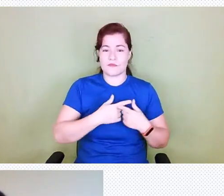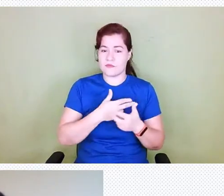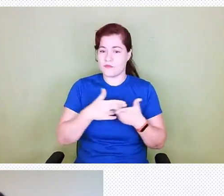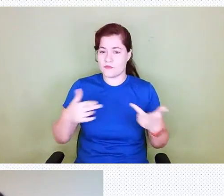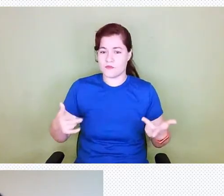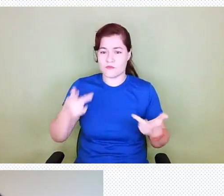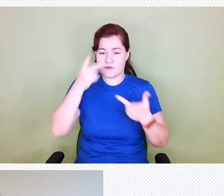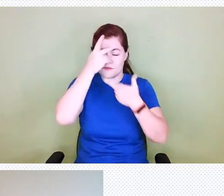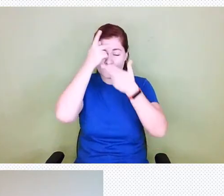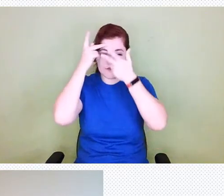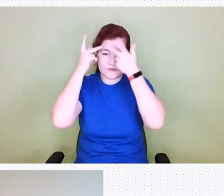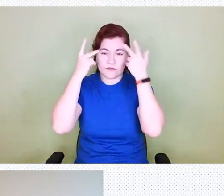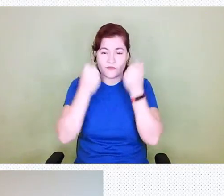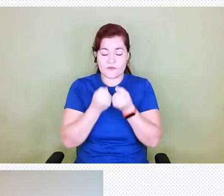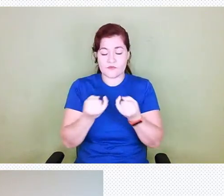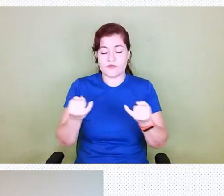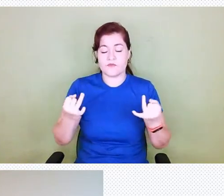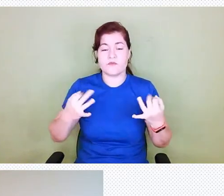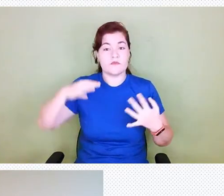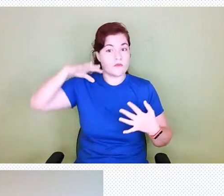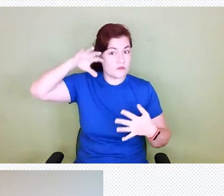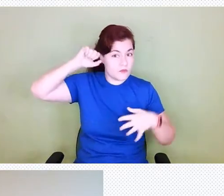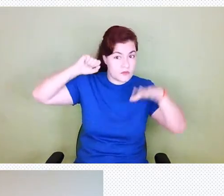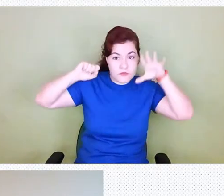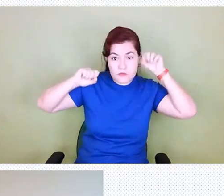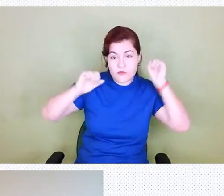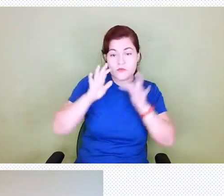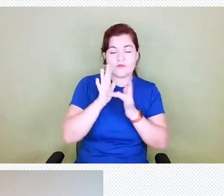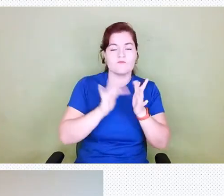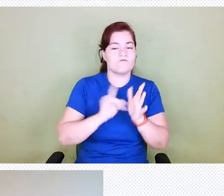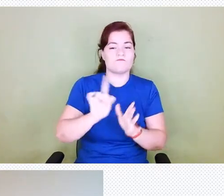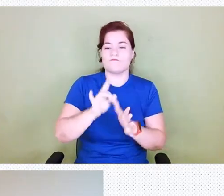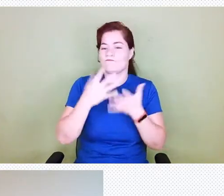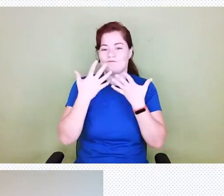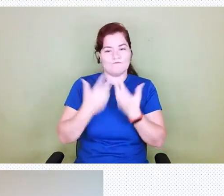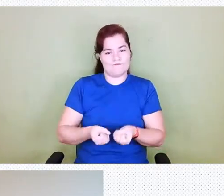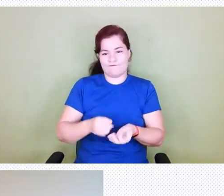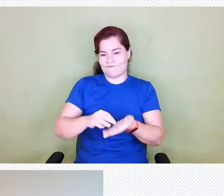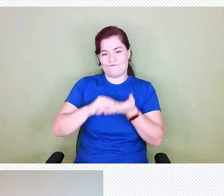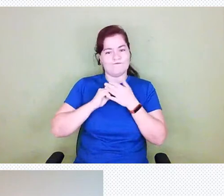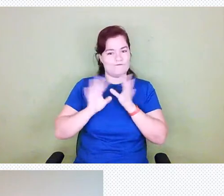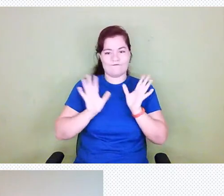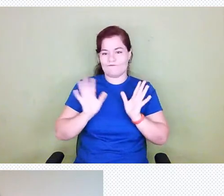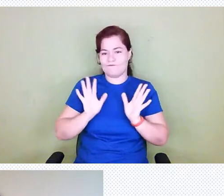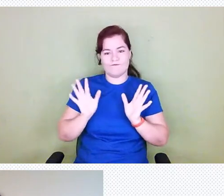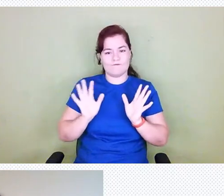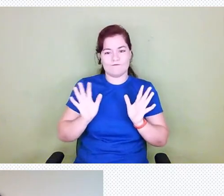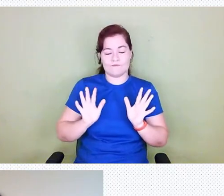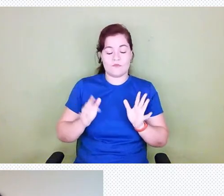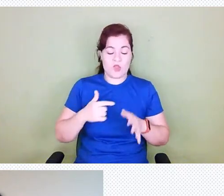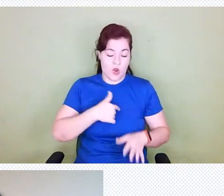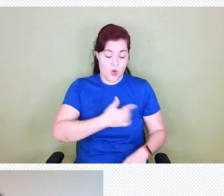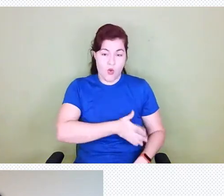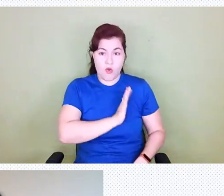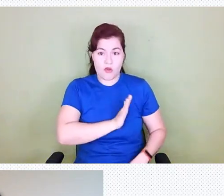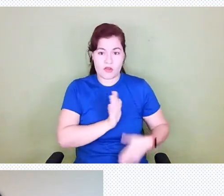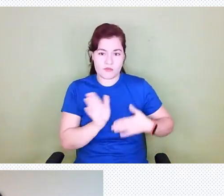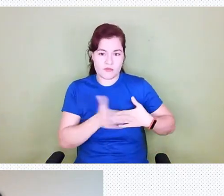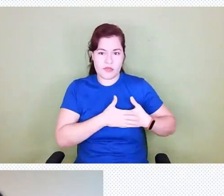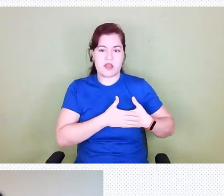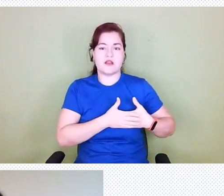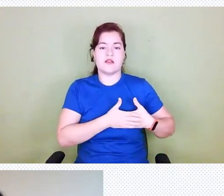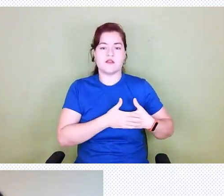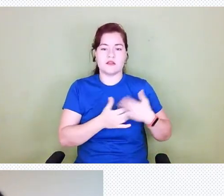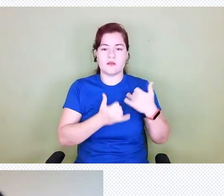os ensinamentos de Jesus não aceitaram a sua mensagem. Seus corações eram como